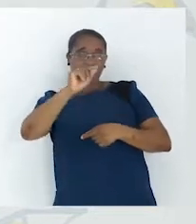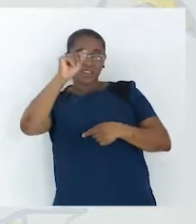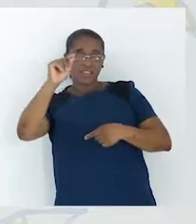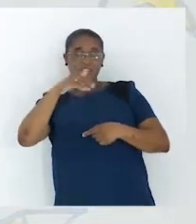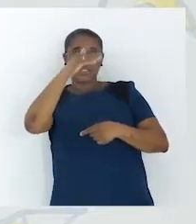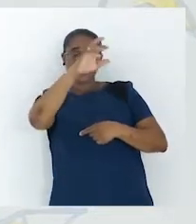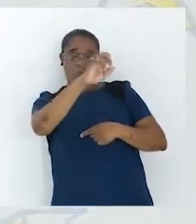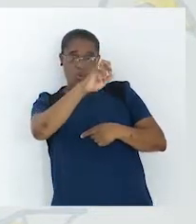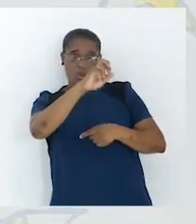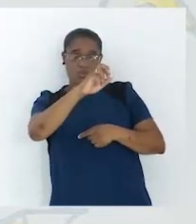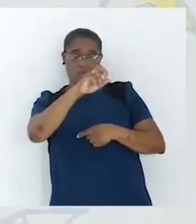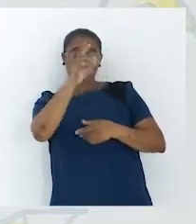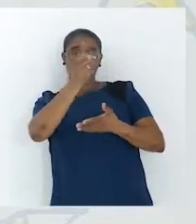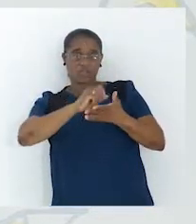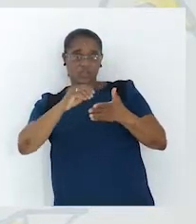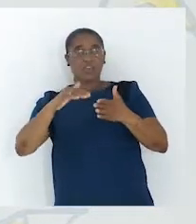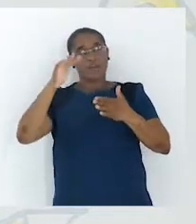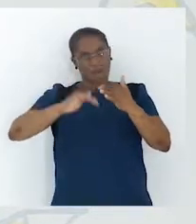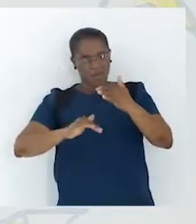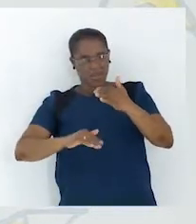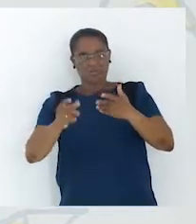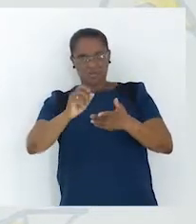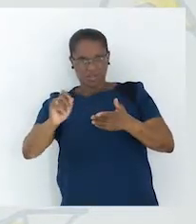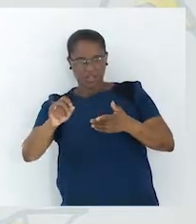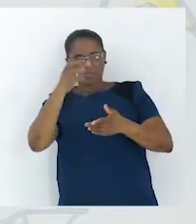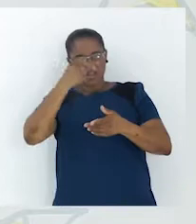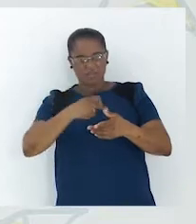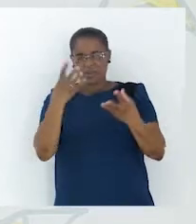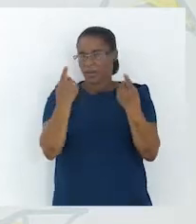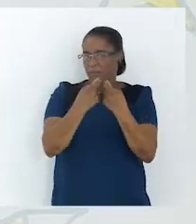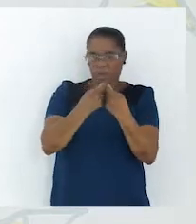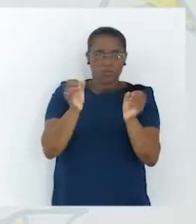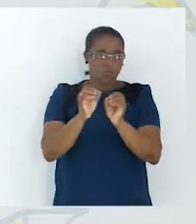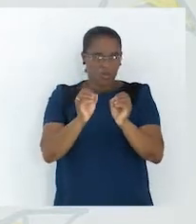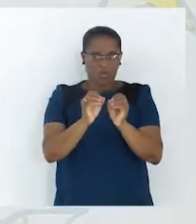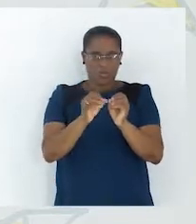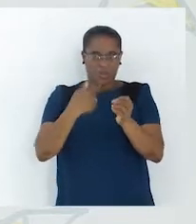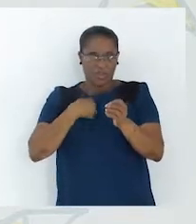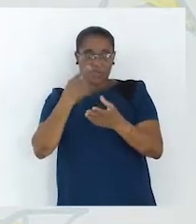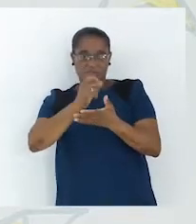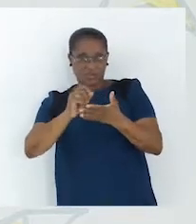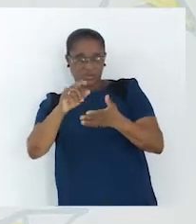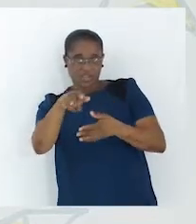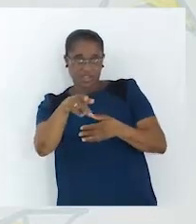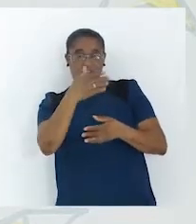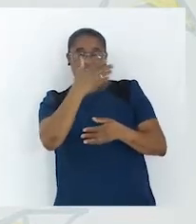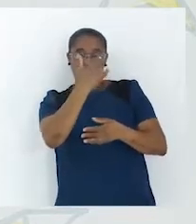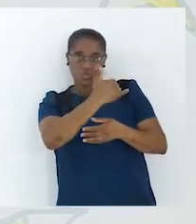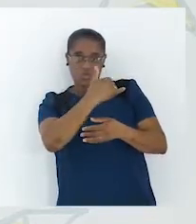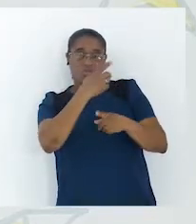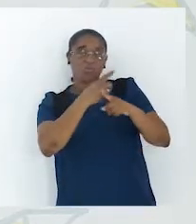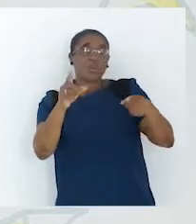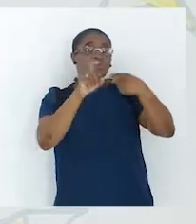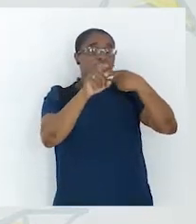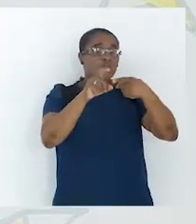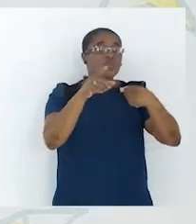índice oito vou por isso um bocadinho mais abaixo para não ficar muito junto eu vou por dois porque o dirigir